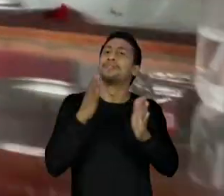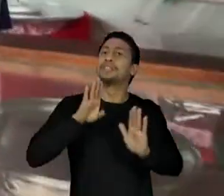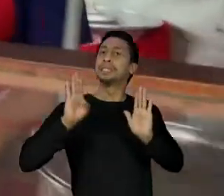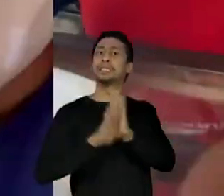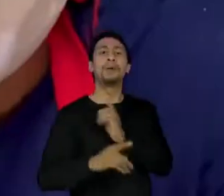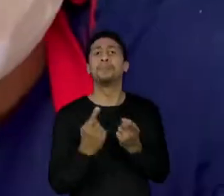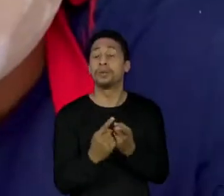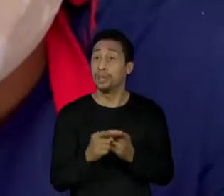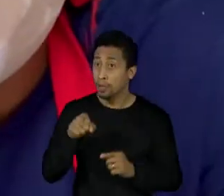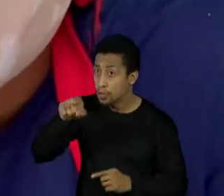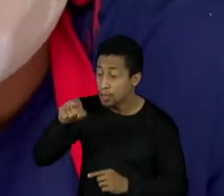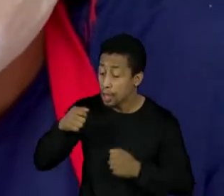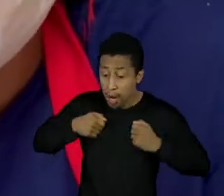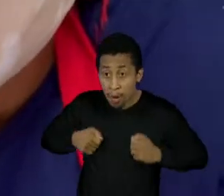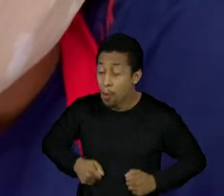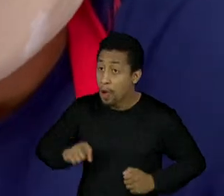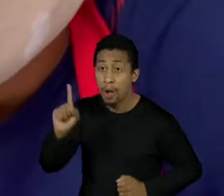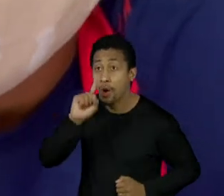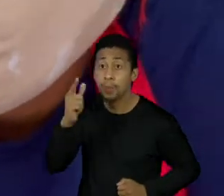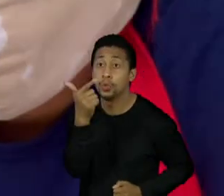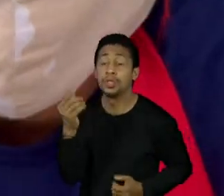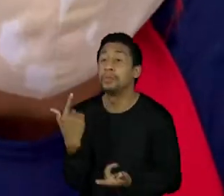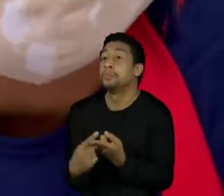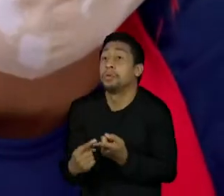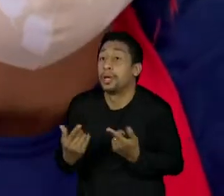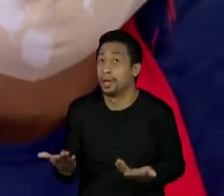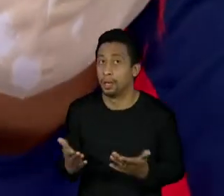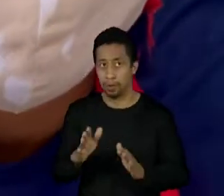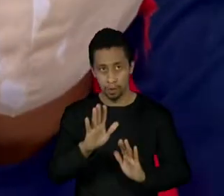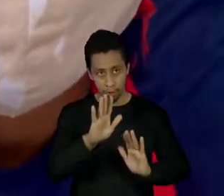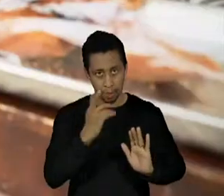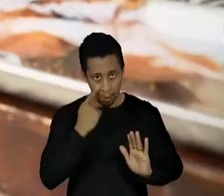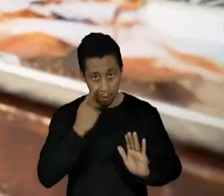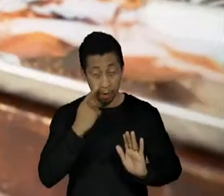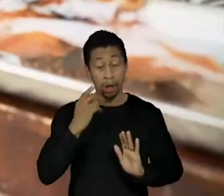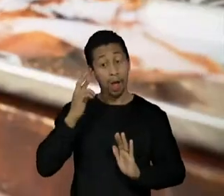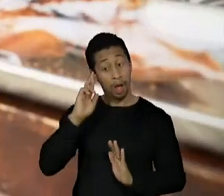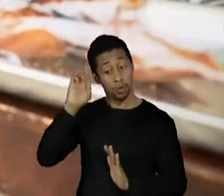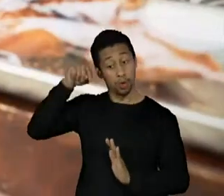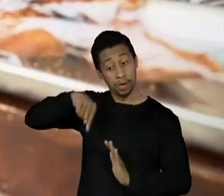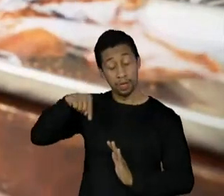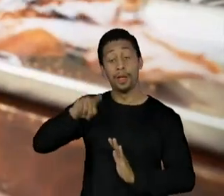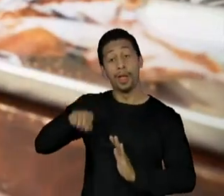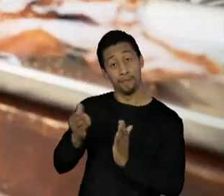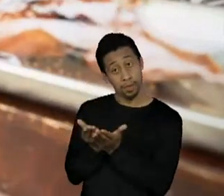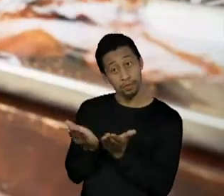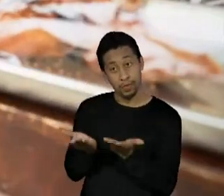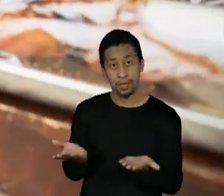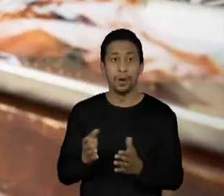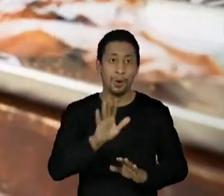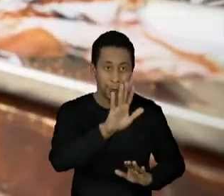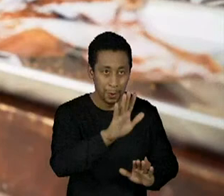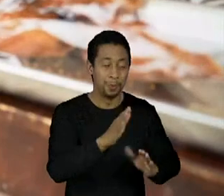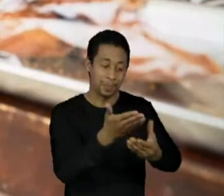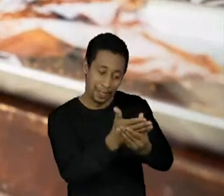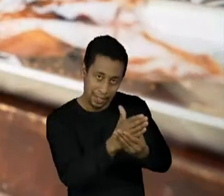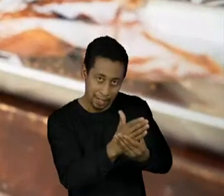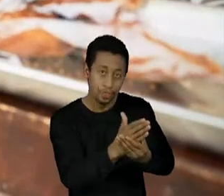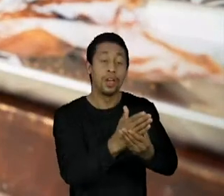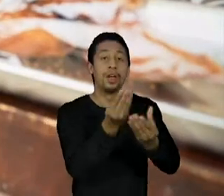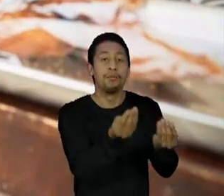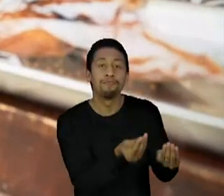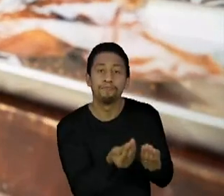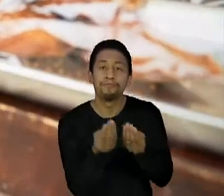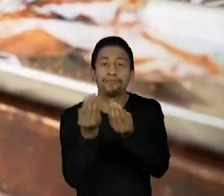baiana? Porque... Primeiro que a dona daqui é evangélica. O acarajé era uma oferenda da Santa Inhansã.